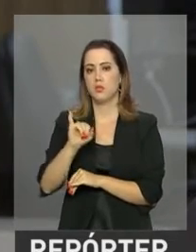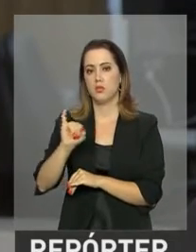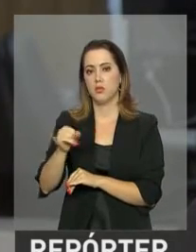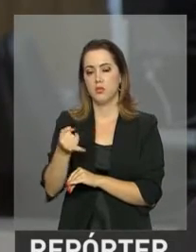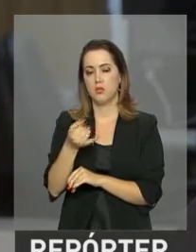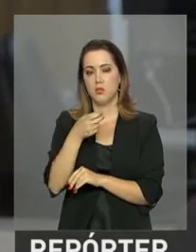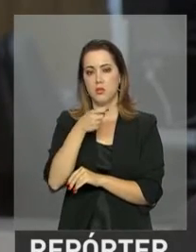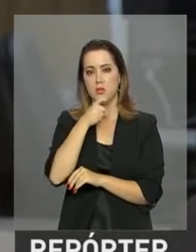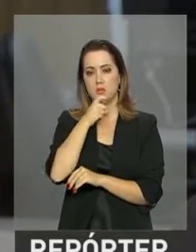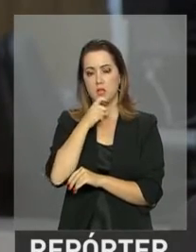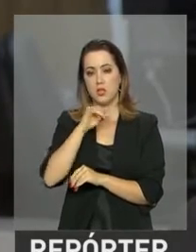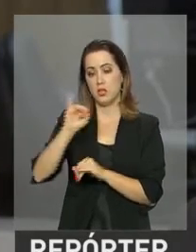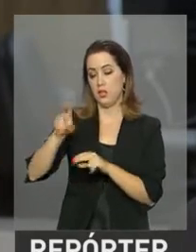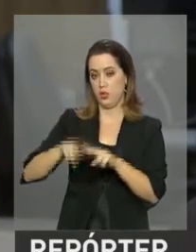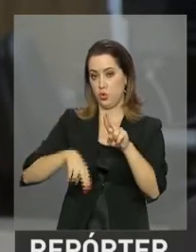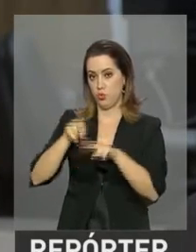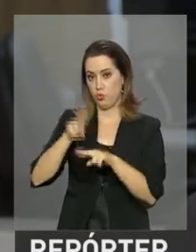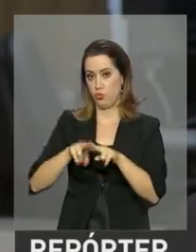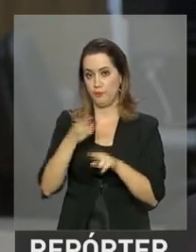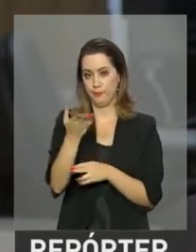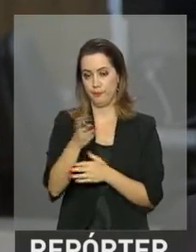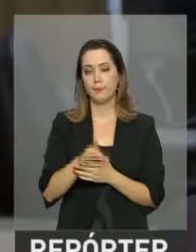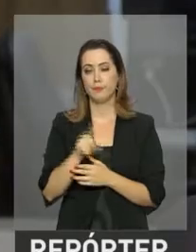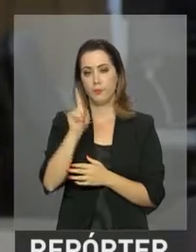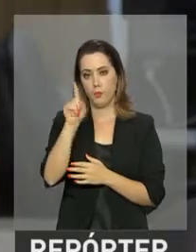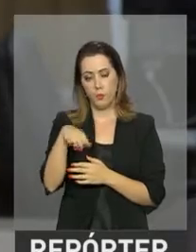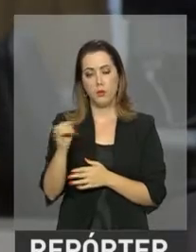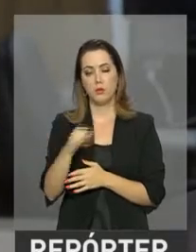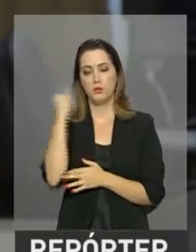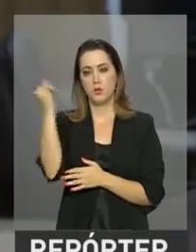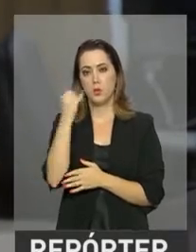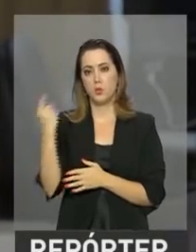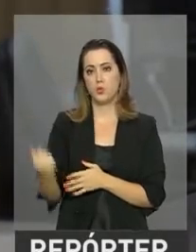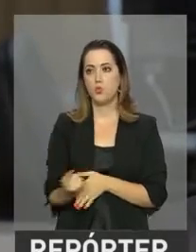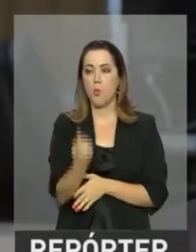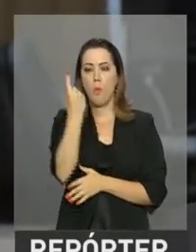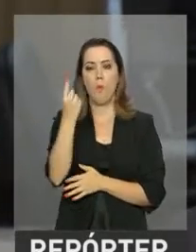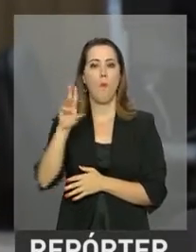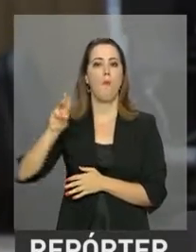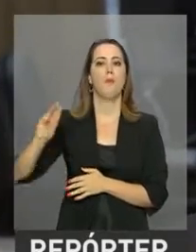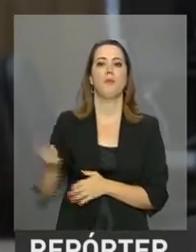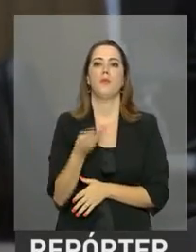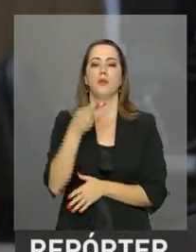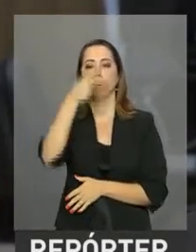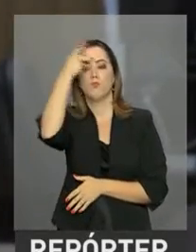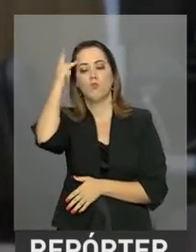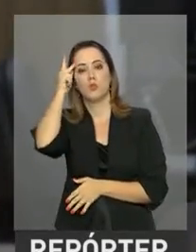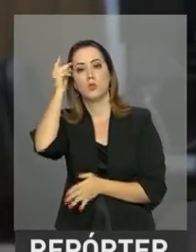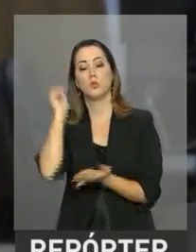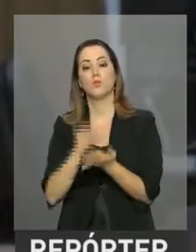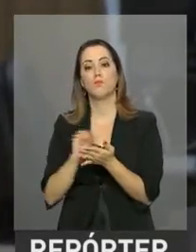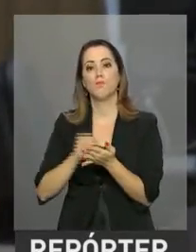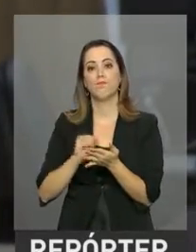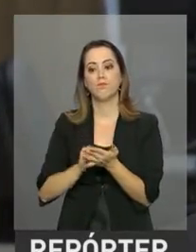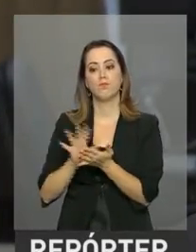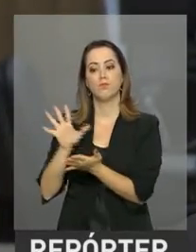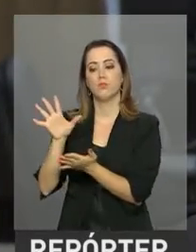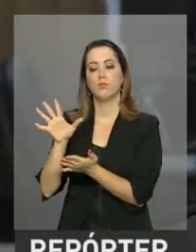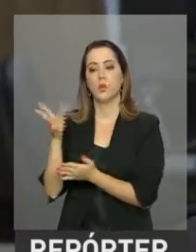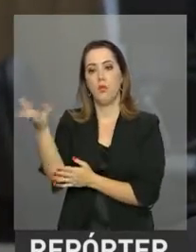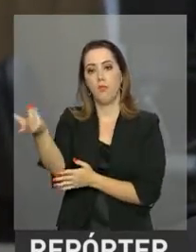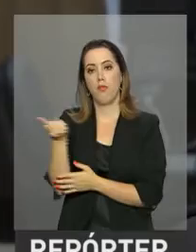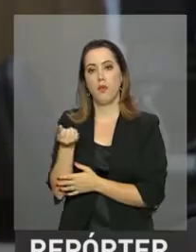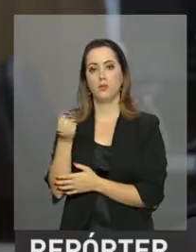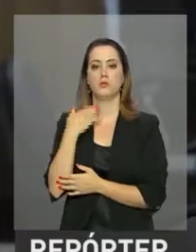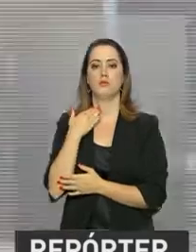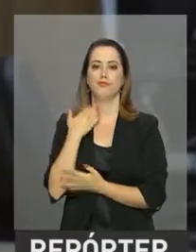Então é fundamental que esses trabalhadores, nós temos ainda em torno de 1 milhão de trabalhadores que ainda não compareceram